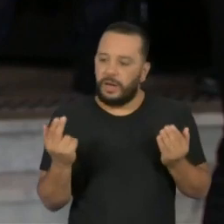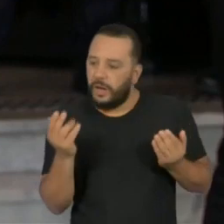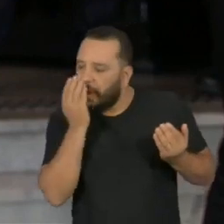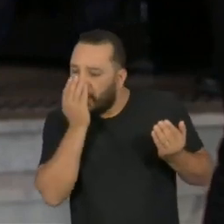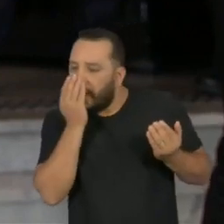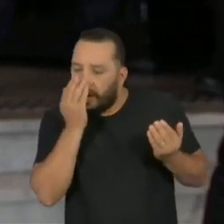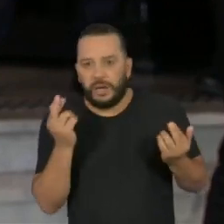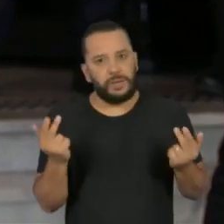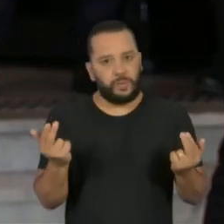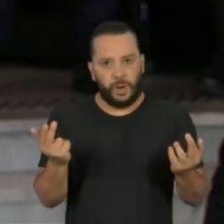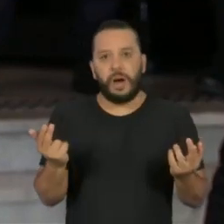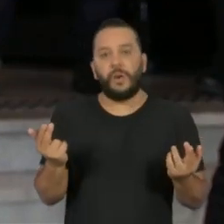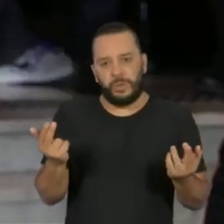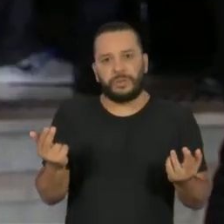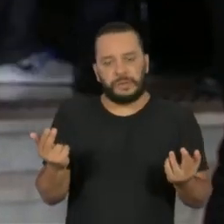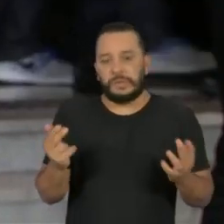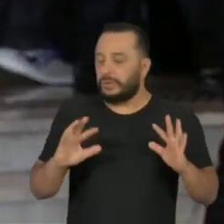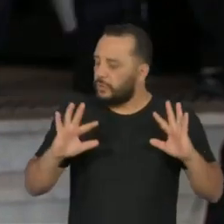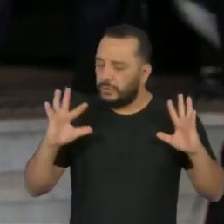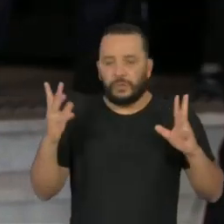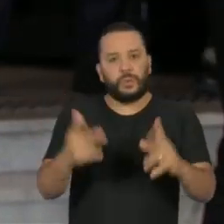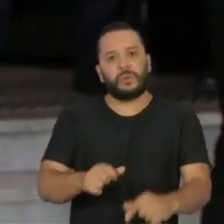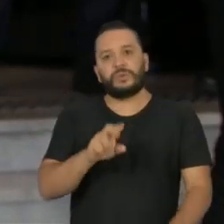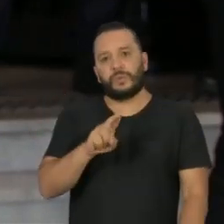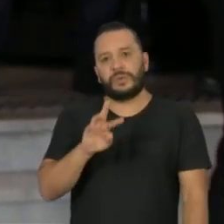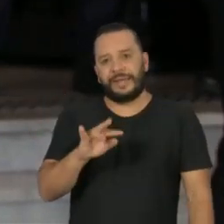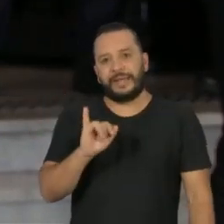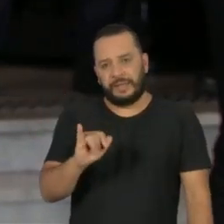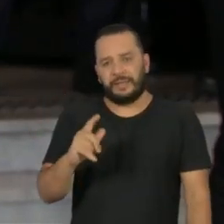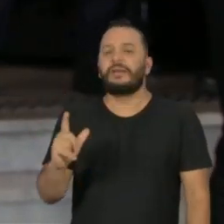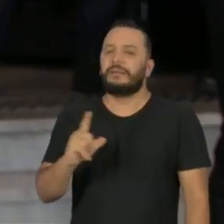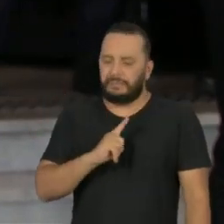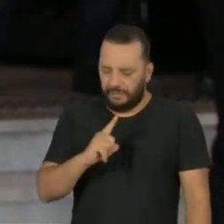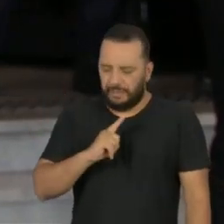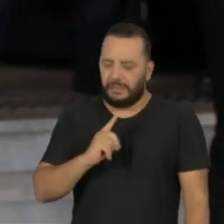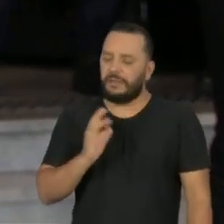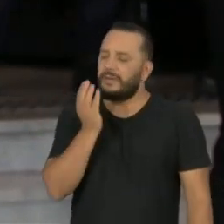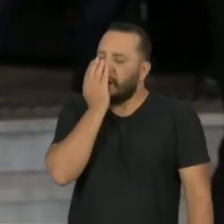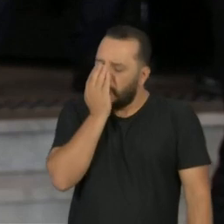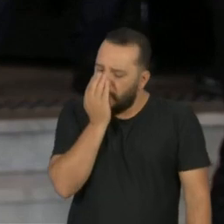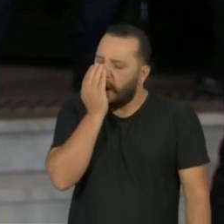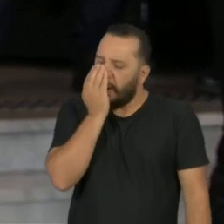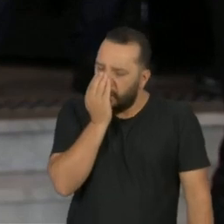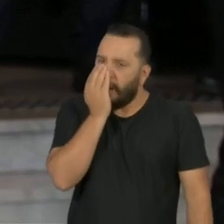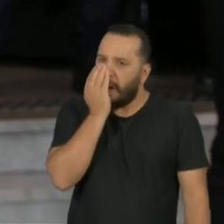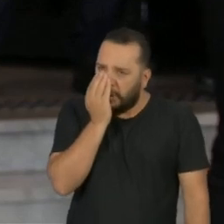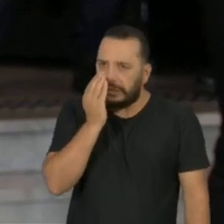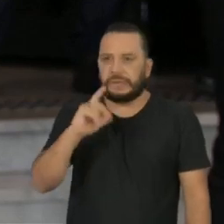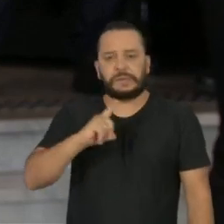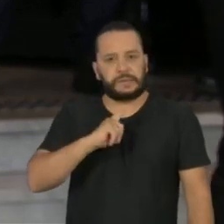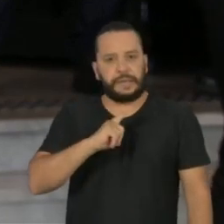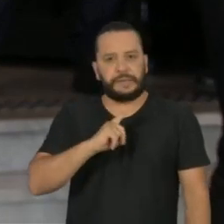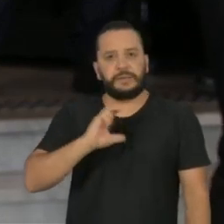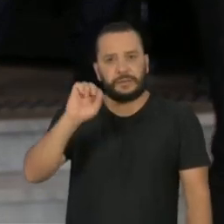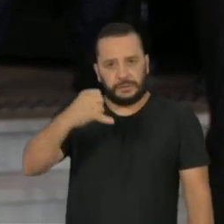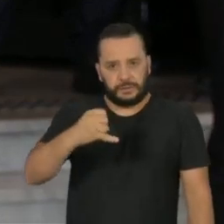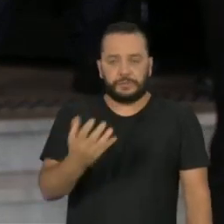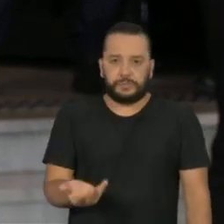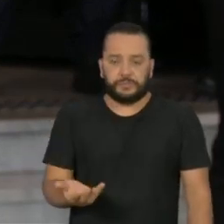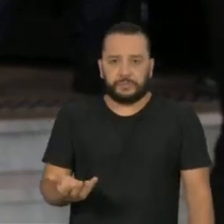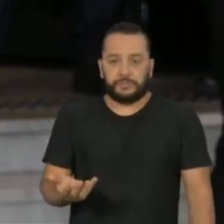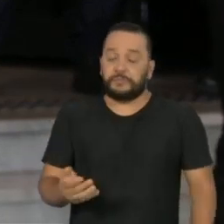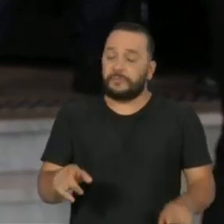pulmões. Então, todos os leitos de UTI terão os aparelhos, os respiradores.